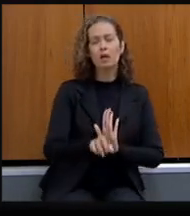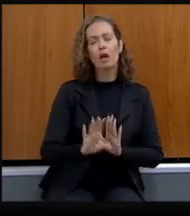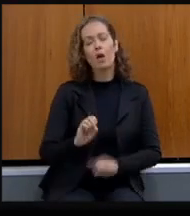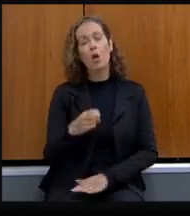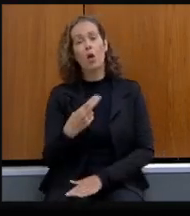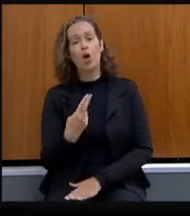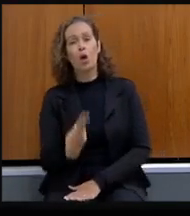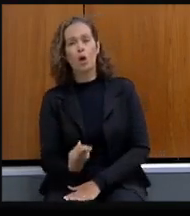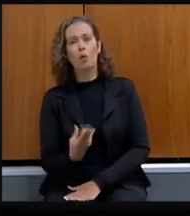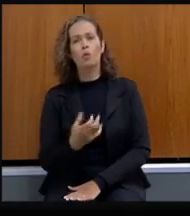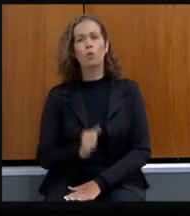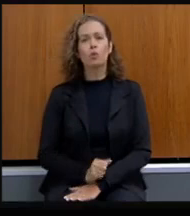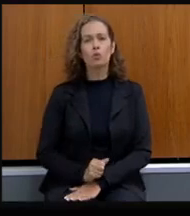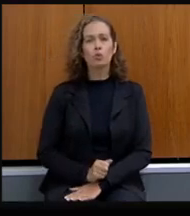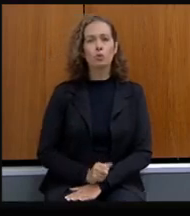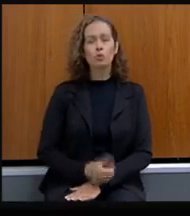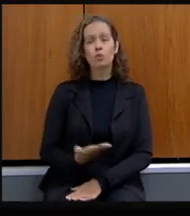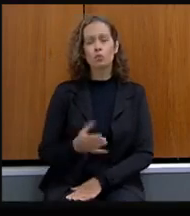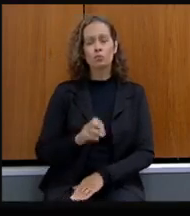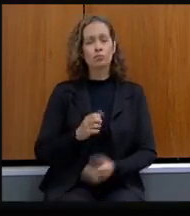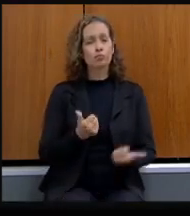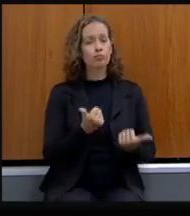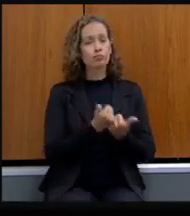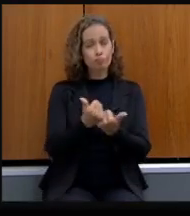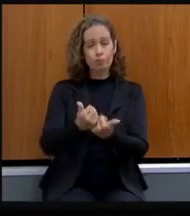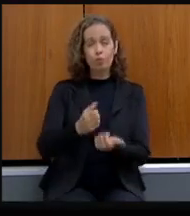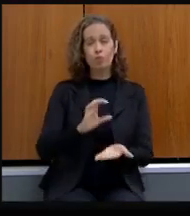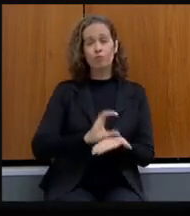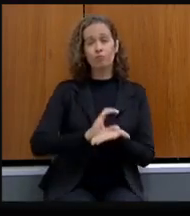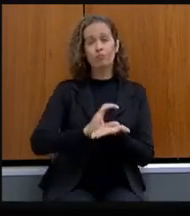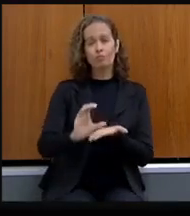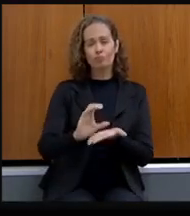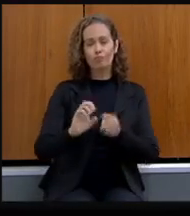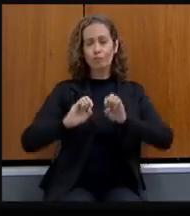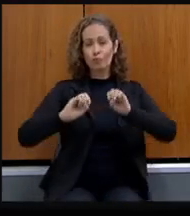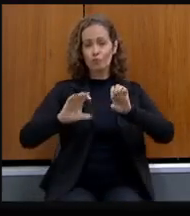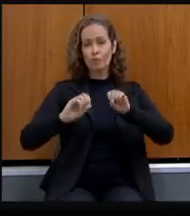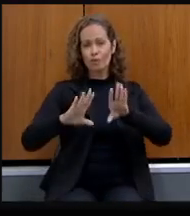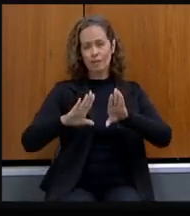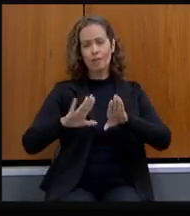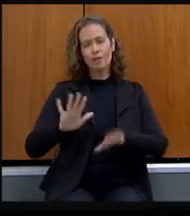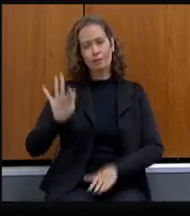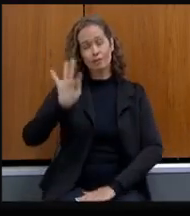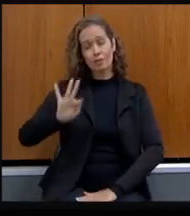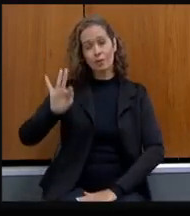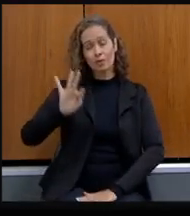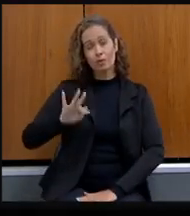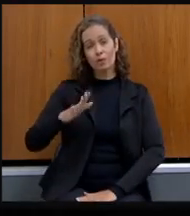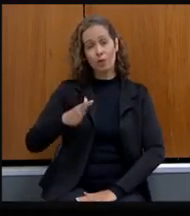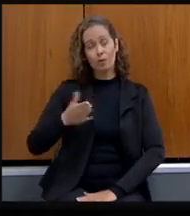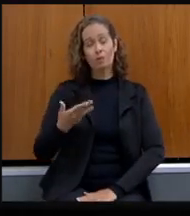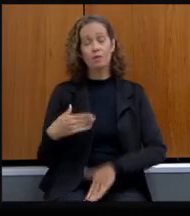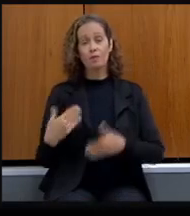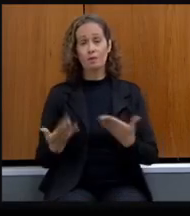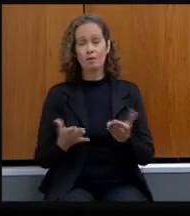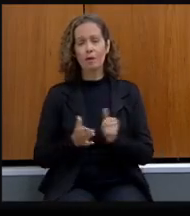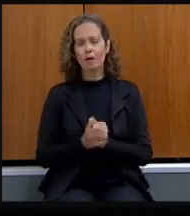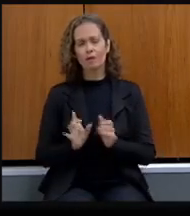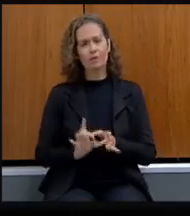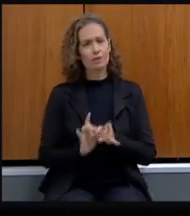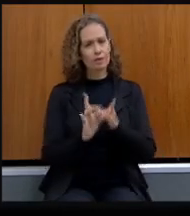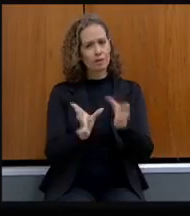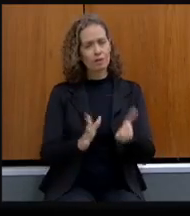o ensino superior mas ele fica próximo mês vou aproveitar bem secretária no tempo devido que o objetivo